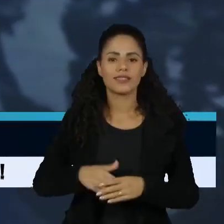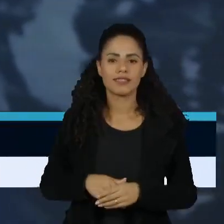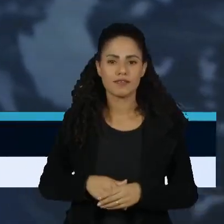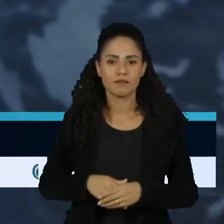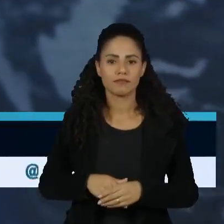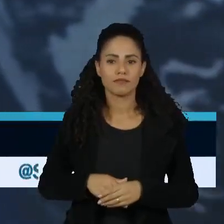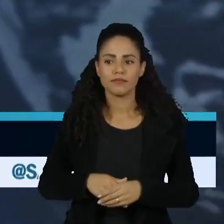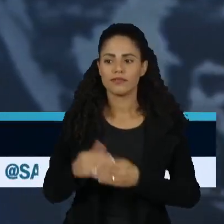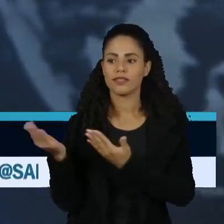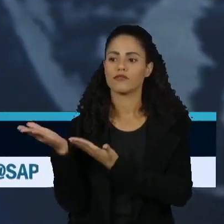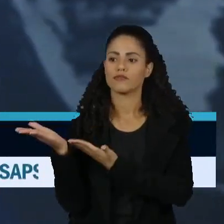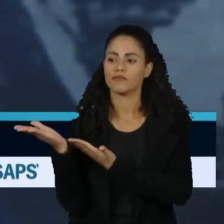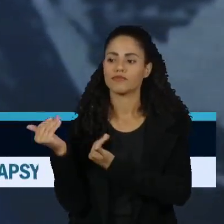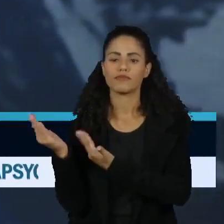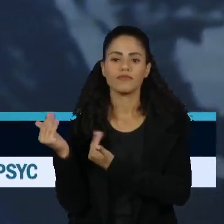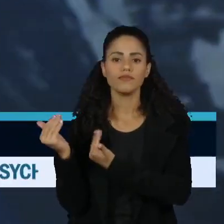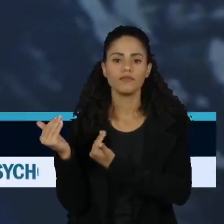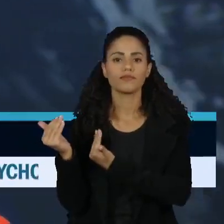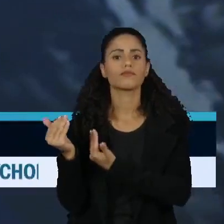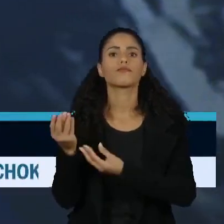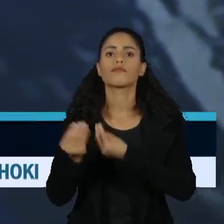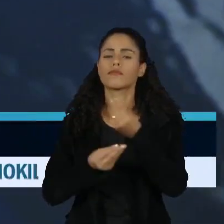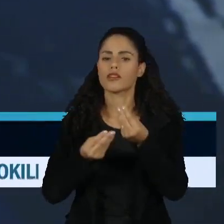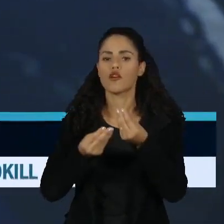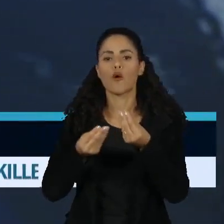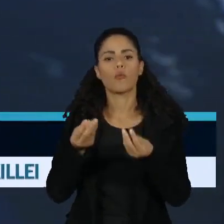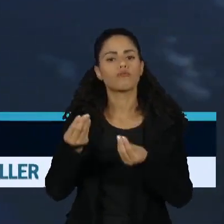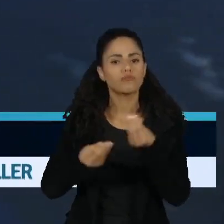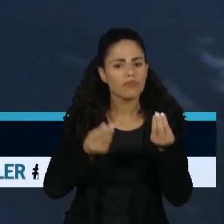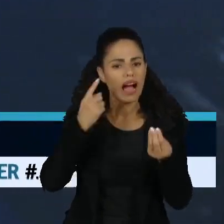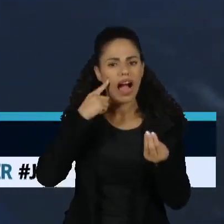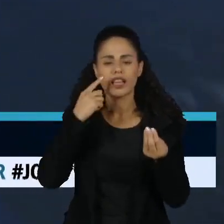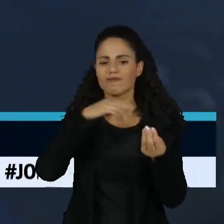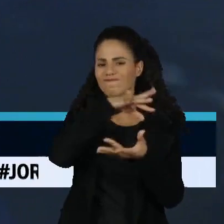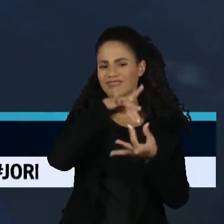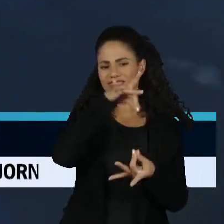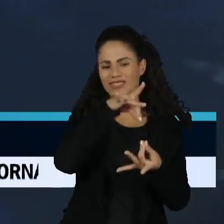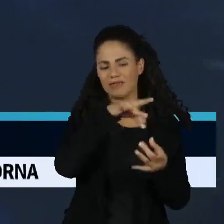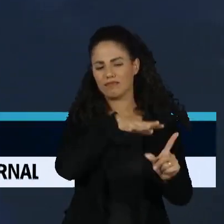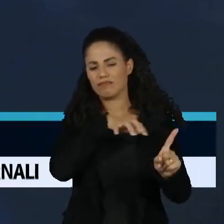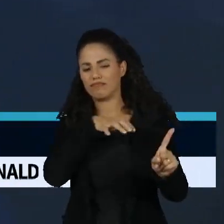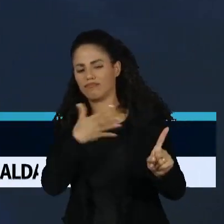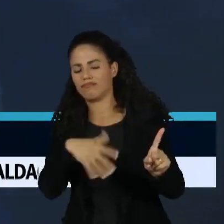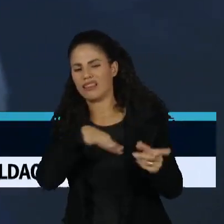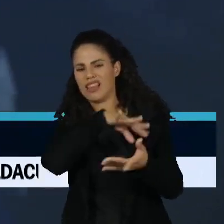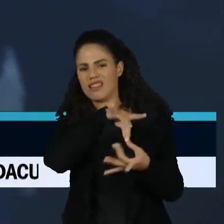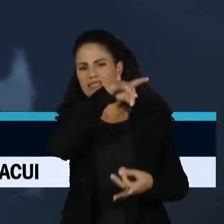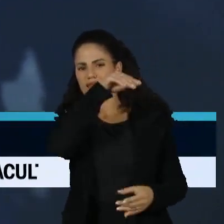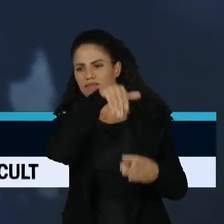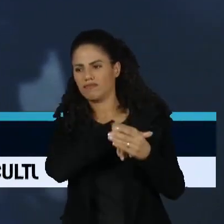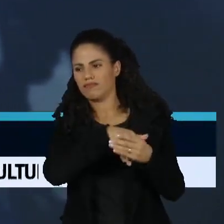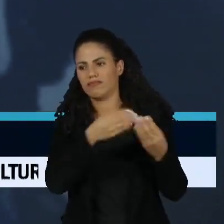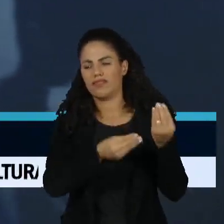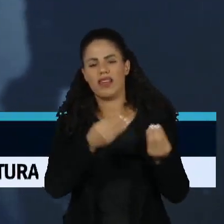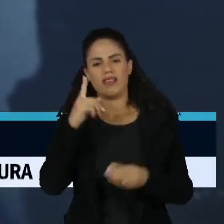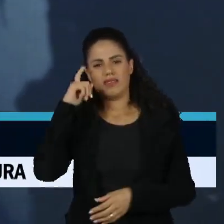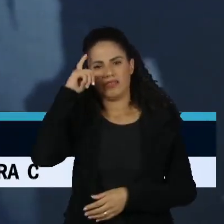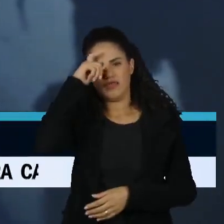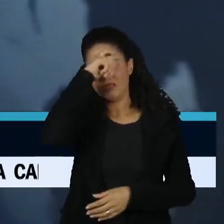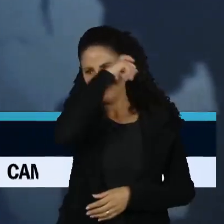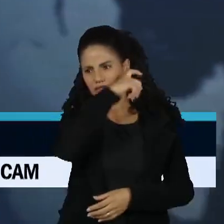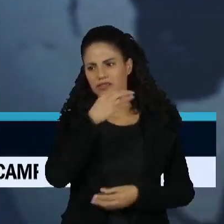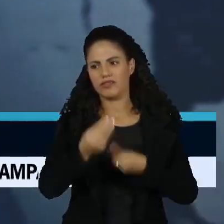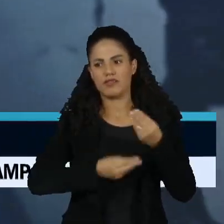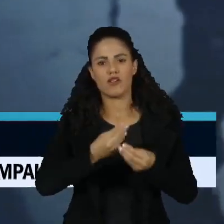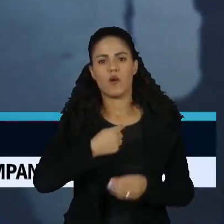a juventude cada vez mais demonstra desencanto em relação à democracia Esse sistema de governo corre o risco de perder o